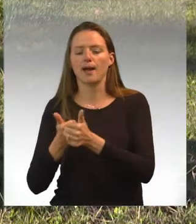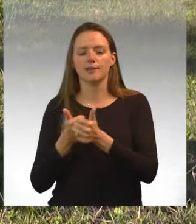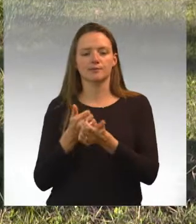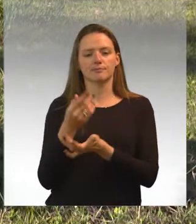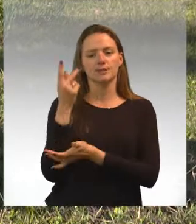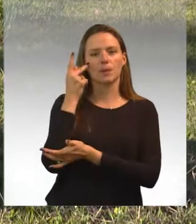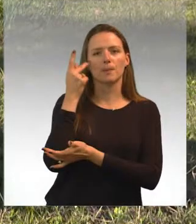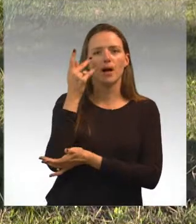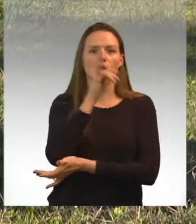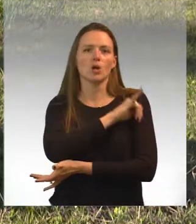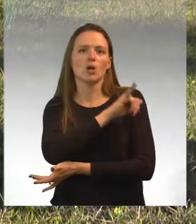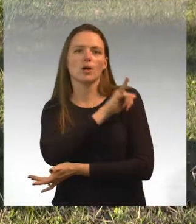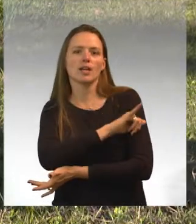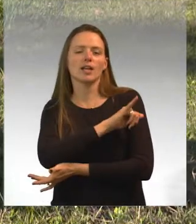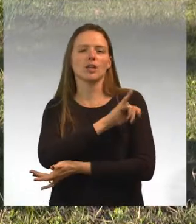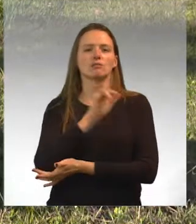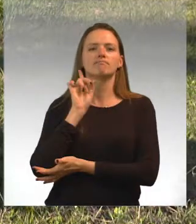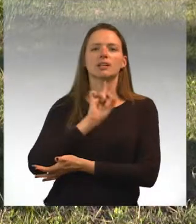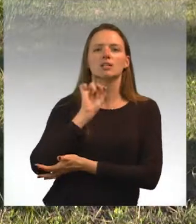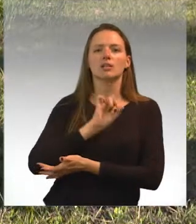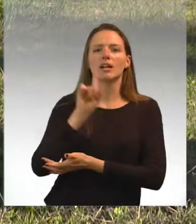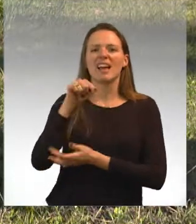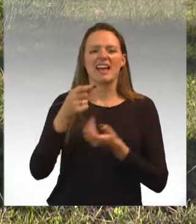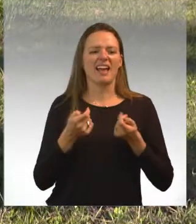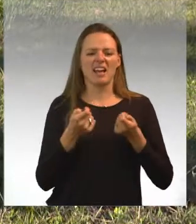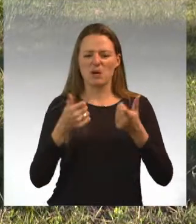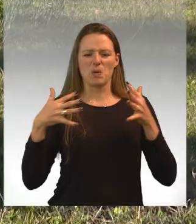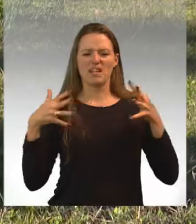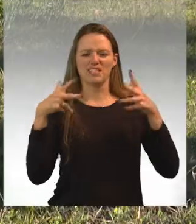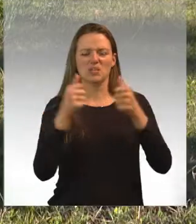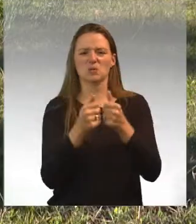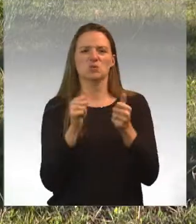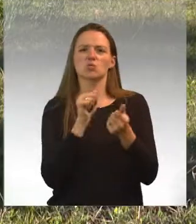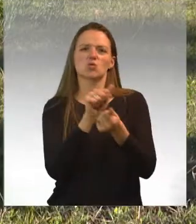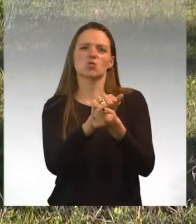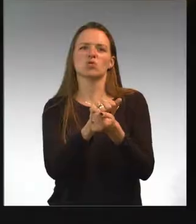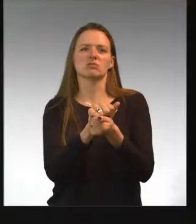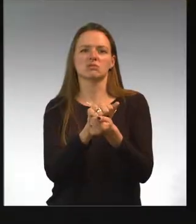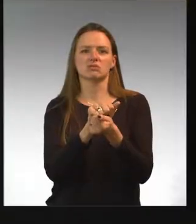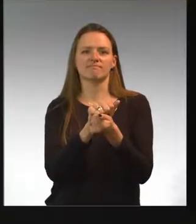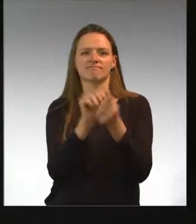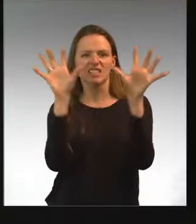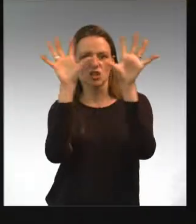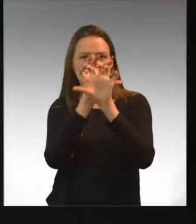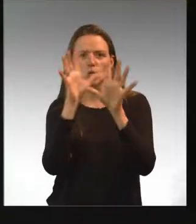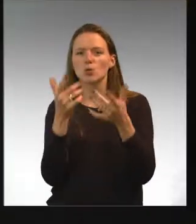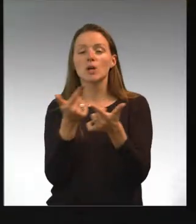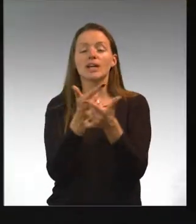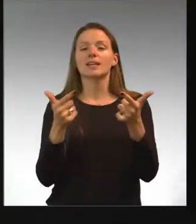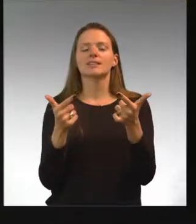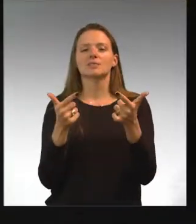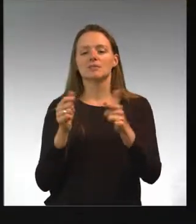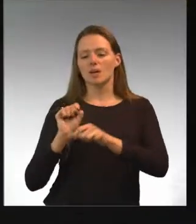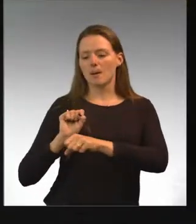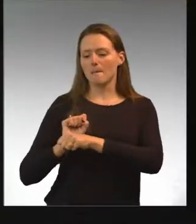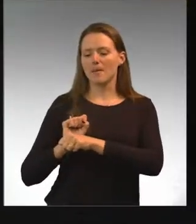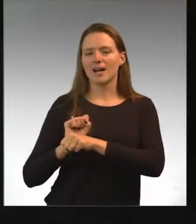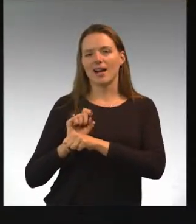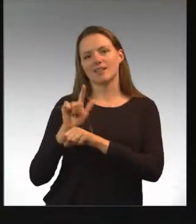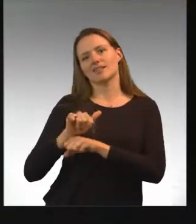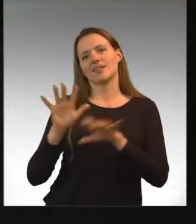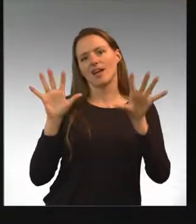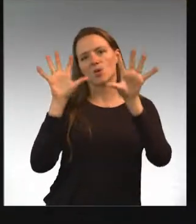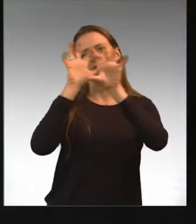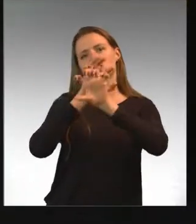Horizonte, é quase que aquilo é tudo junto, quase que é conurbado. Então, você não tem uma pausa que é o escuro.